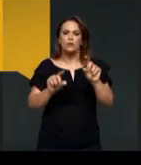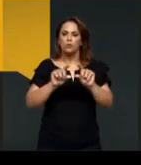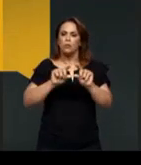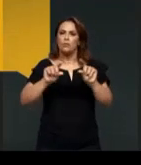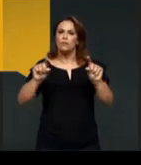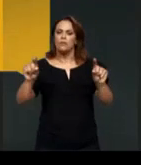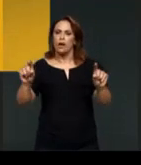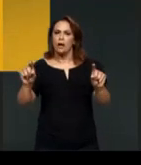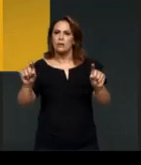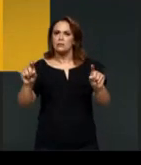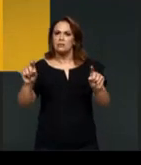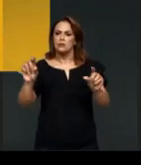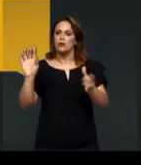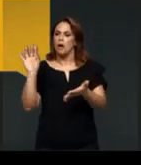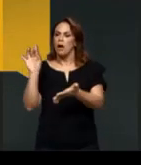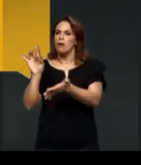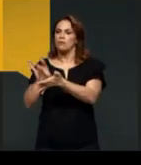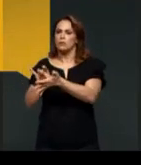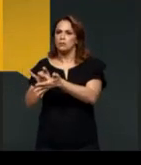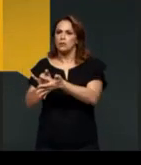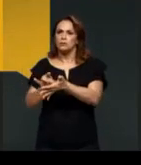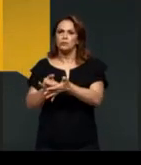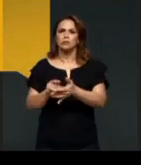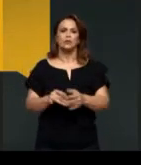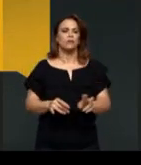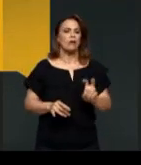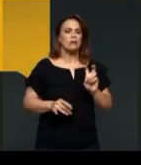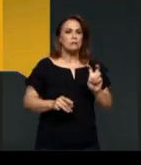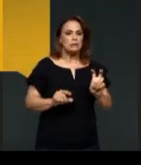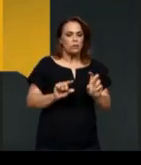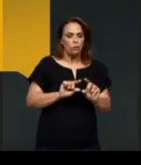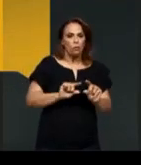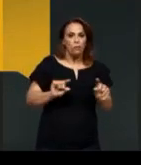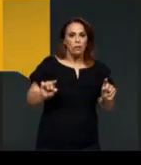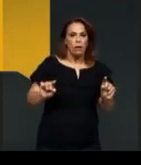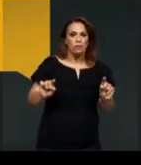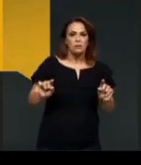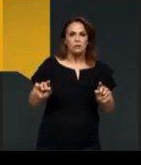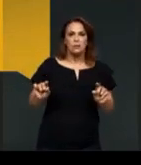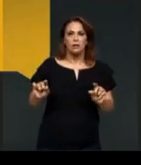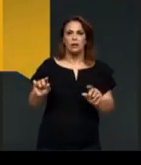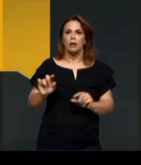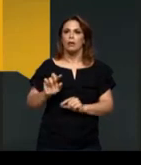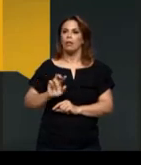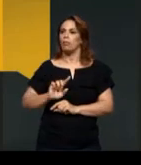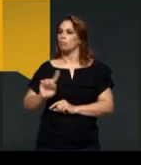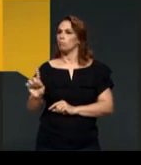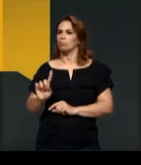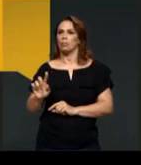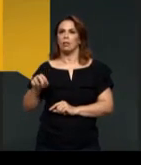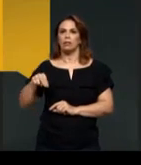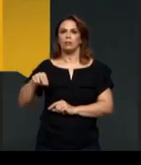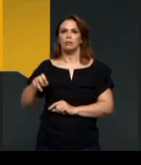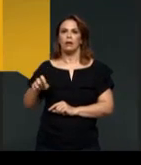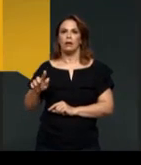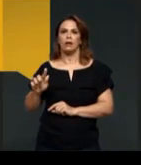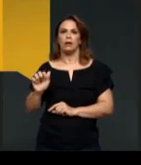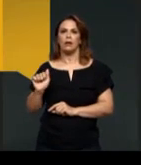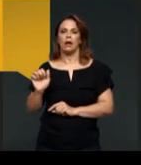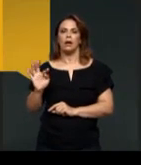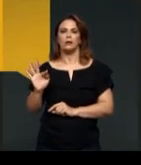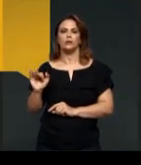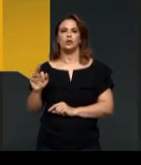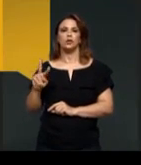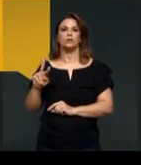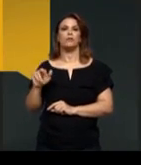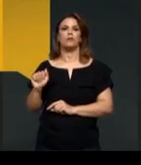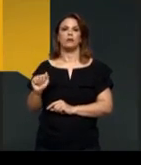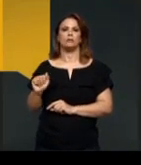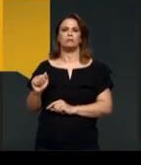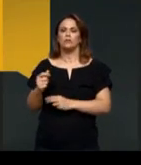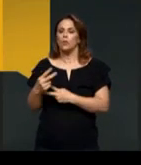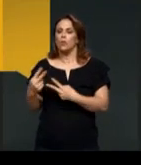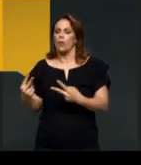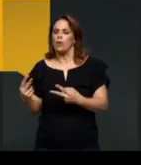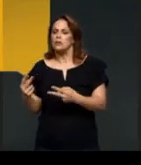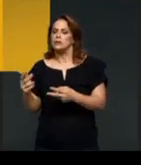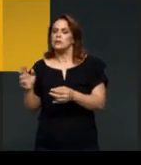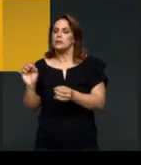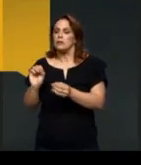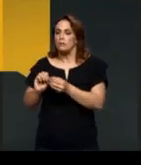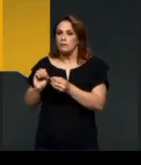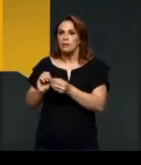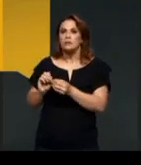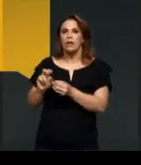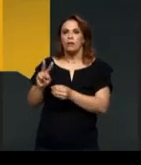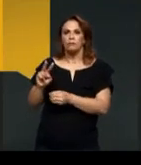de agora, o que eu não vou fazer, pensando no meu futuro, pensando nesse ano, pensando nos meus estudos para o Enem. Está